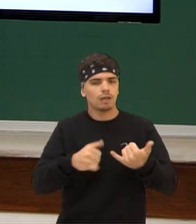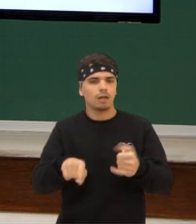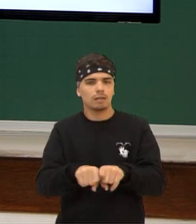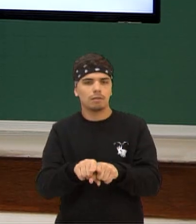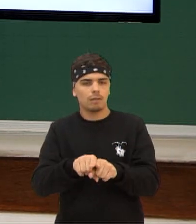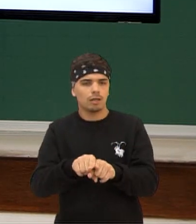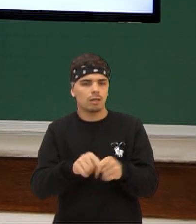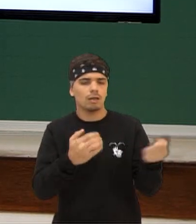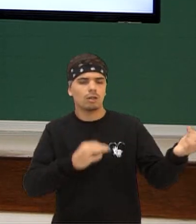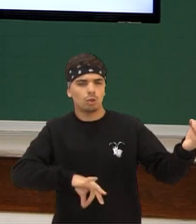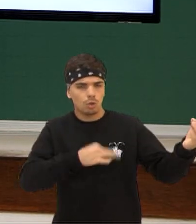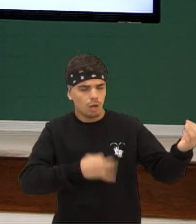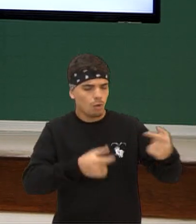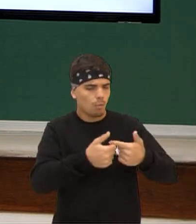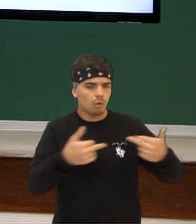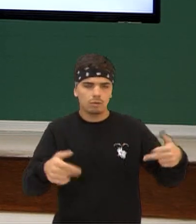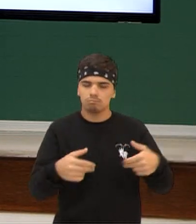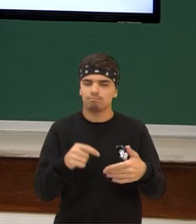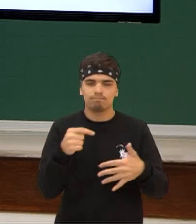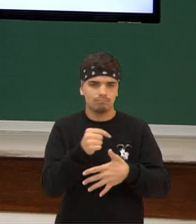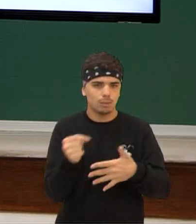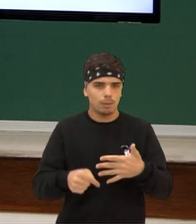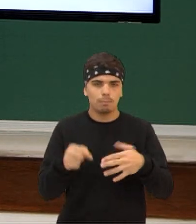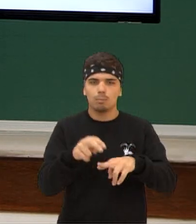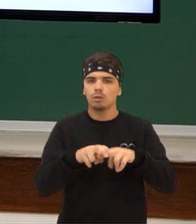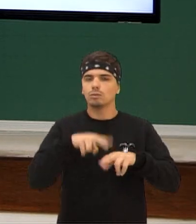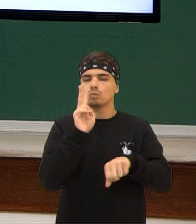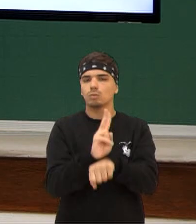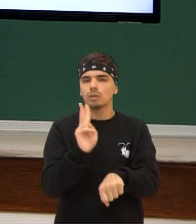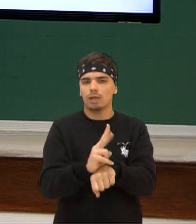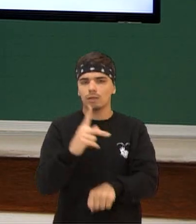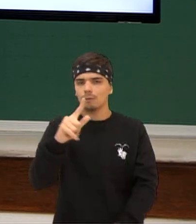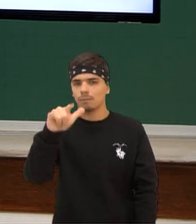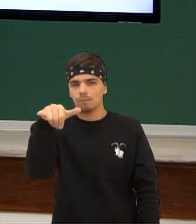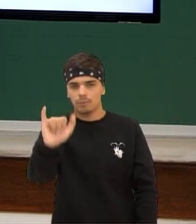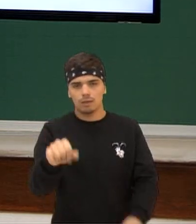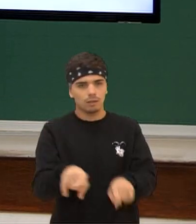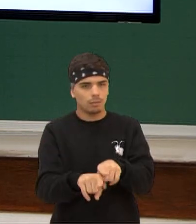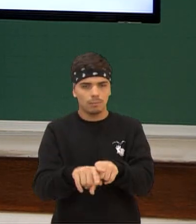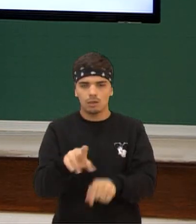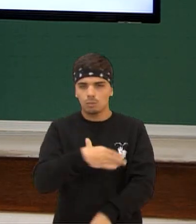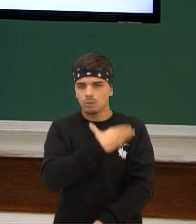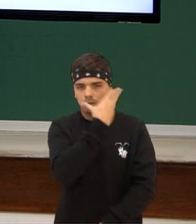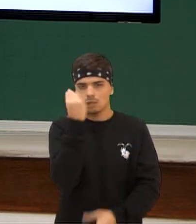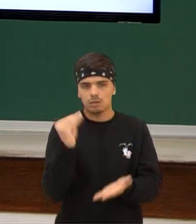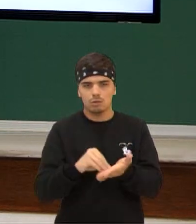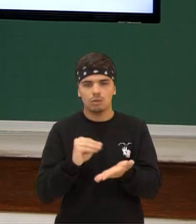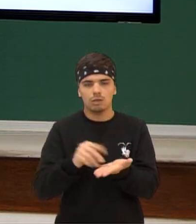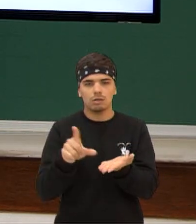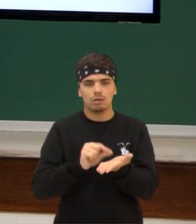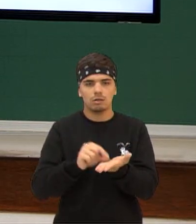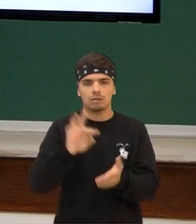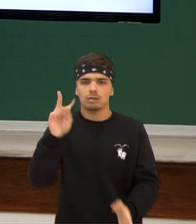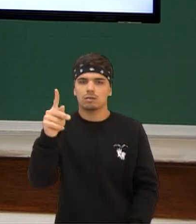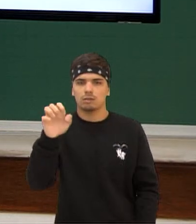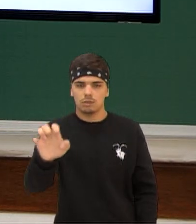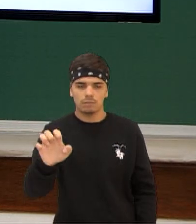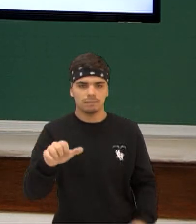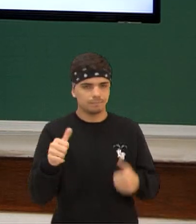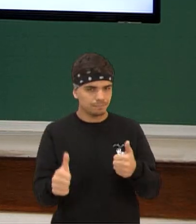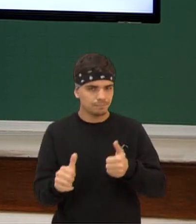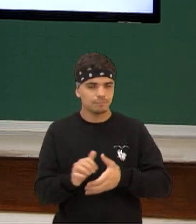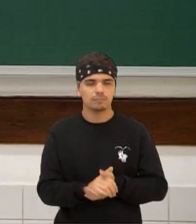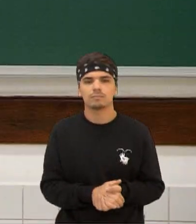começar alguma coisa certo então cuidado com esse verbo Play e não esqueça de colocar o artigo quando você tiver com instrumento